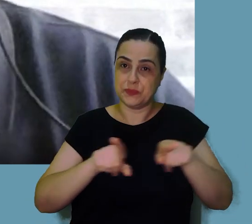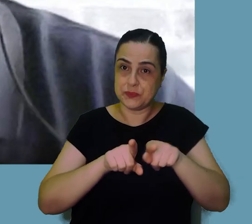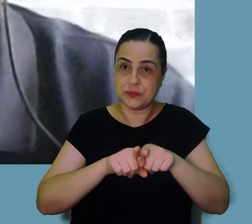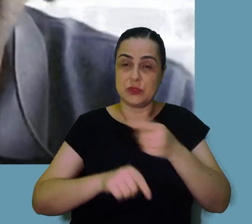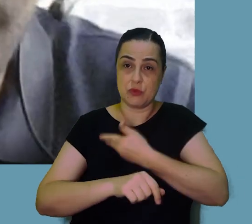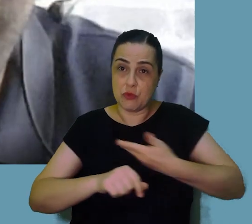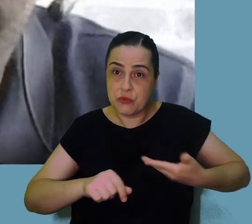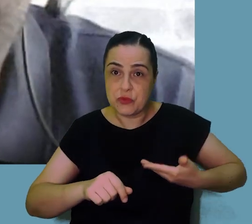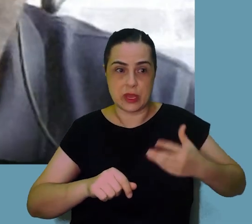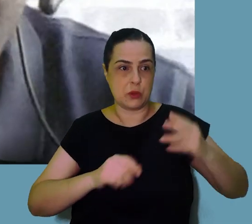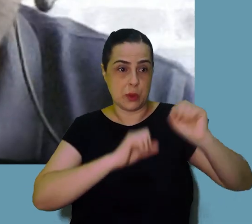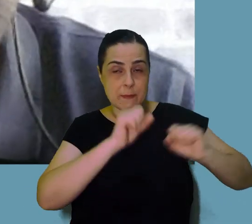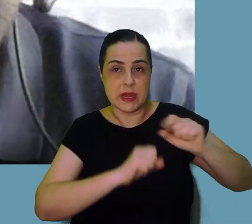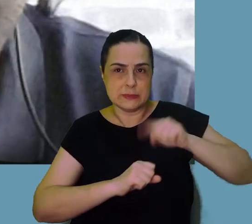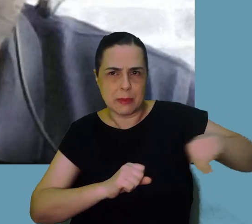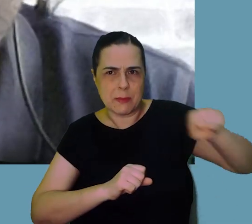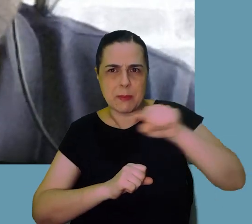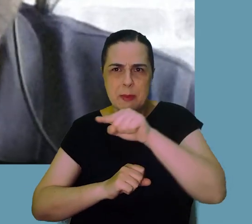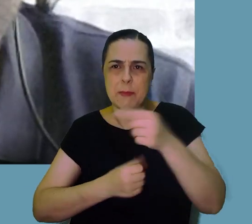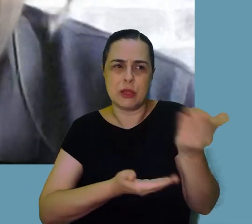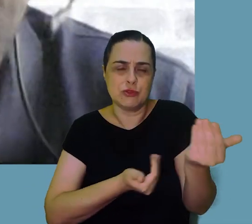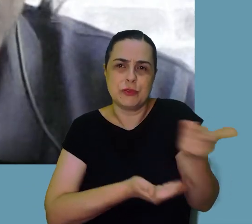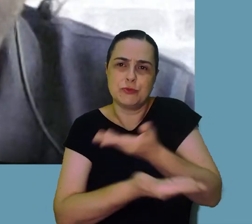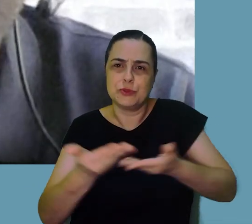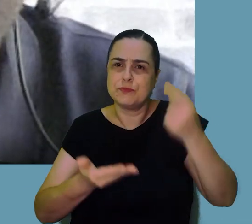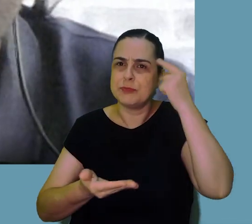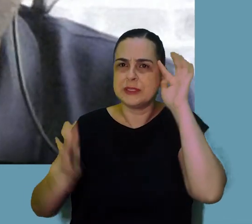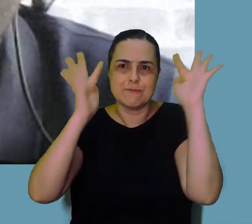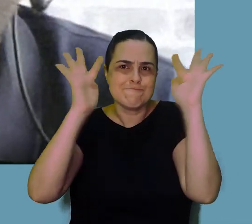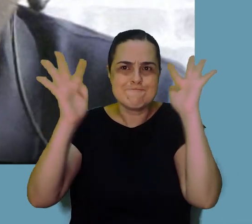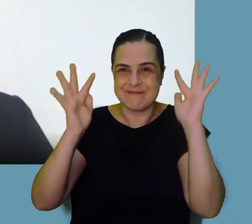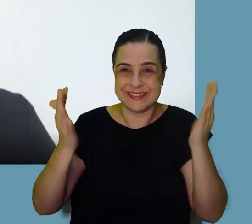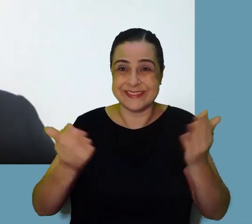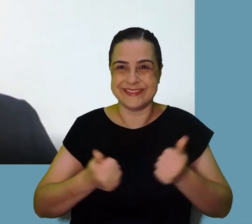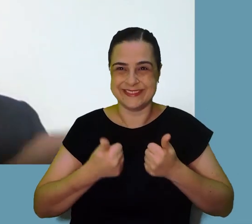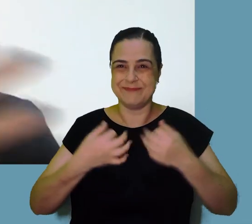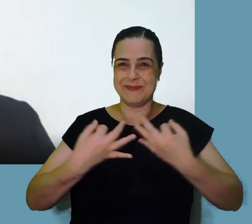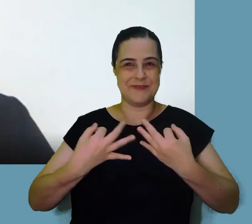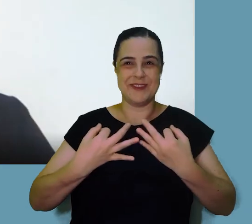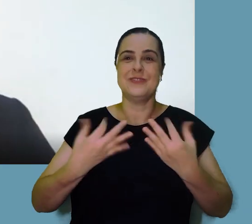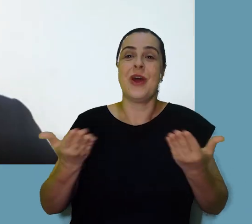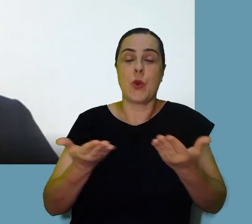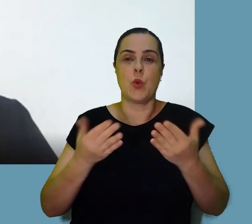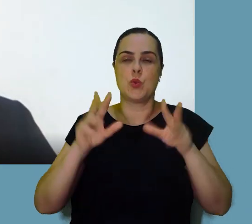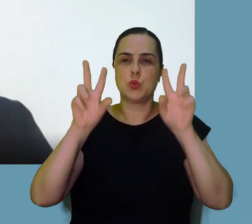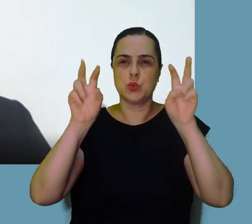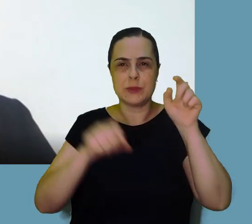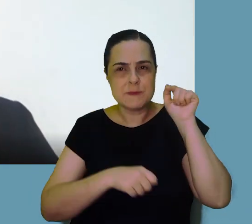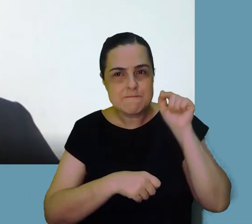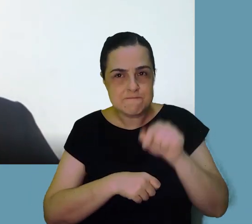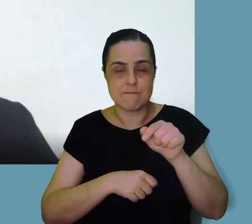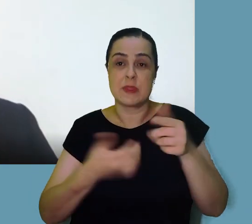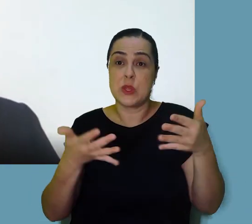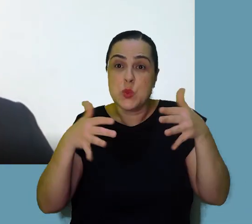repensar a relação com essas juventudes. Vamos lá. Perfeito. E aí, dentro dessa temática, Gibson, quando a